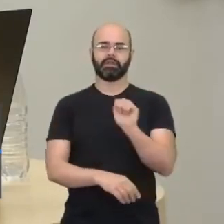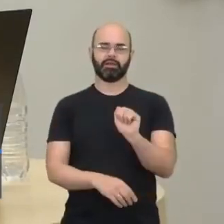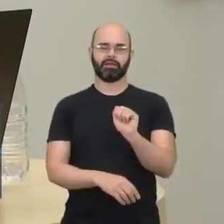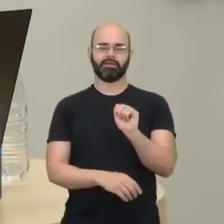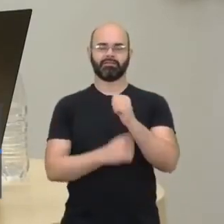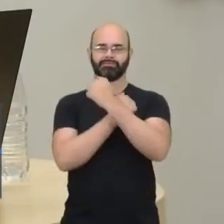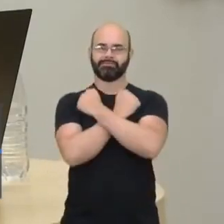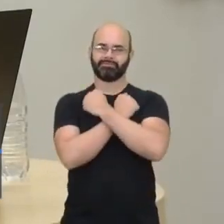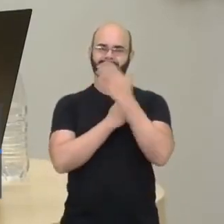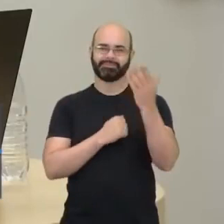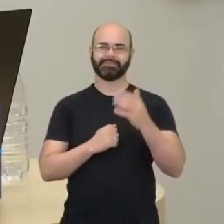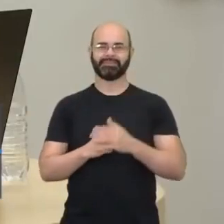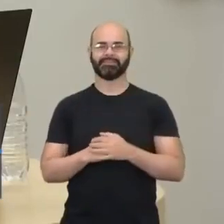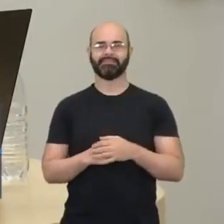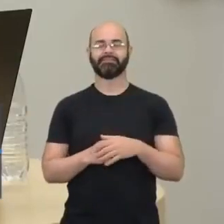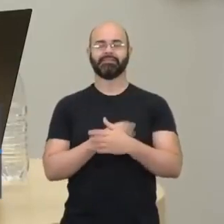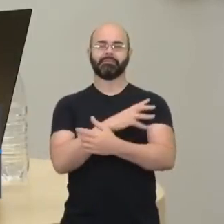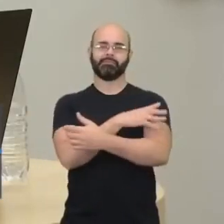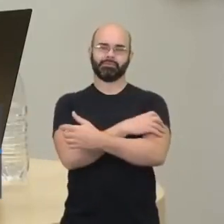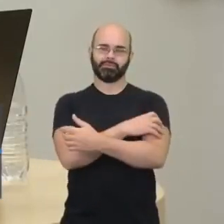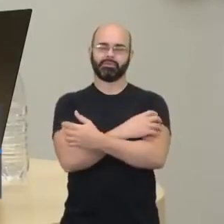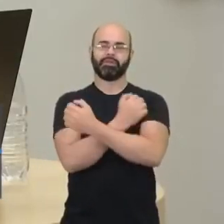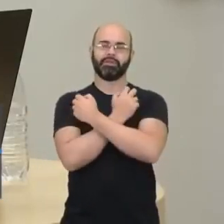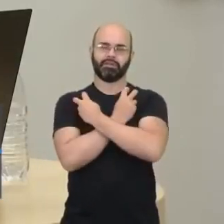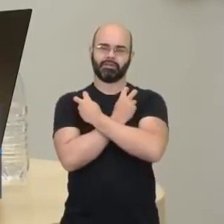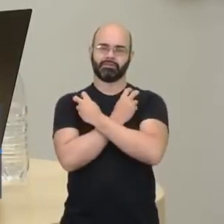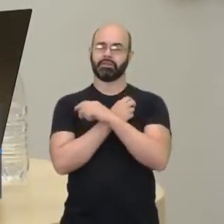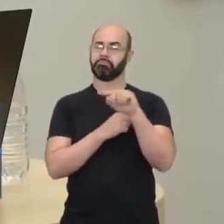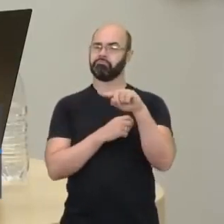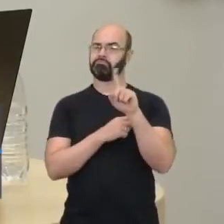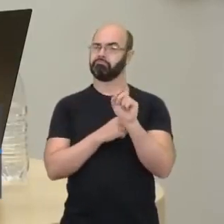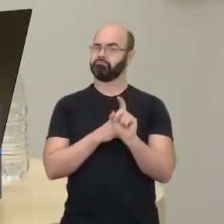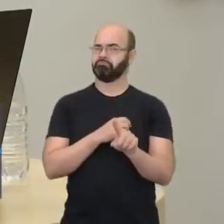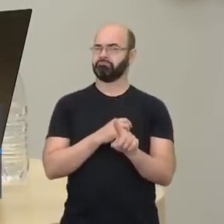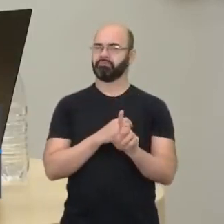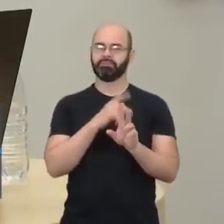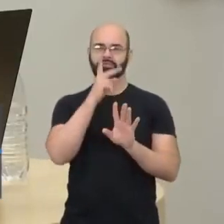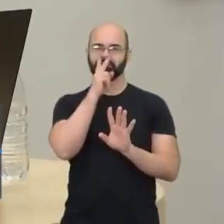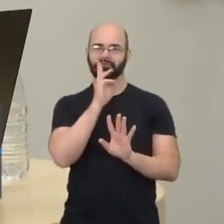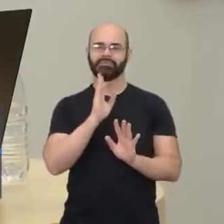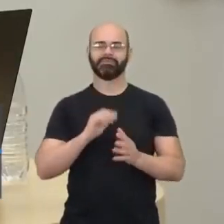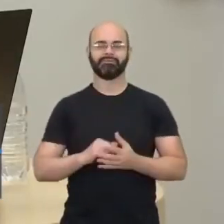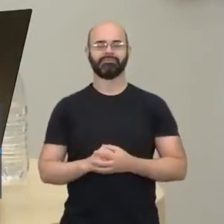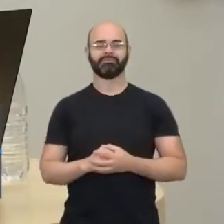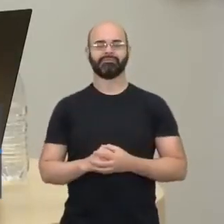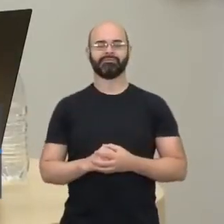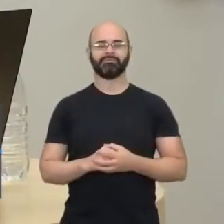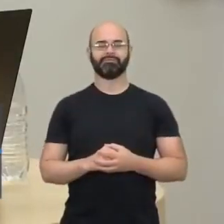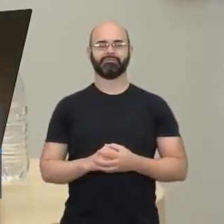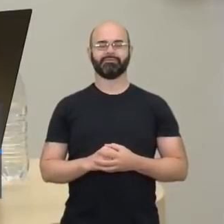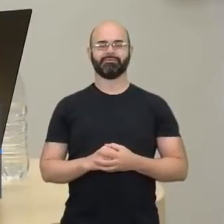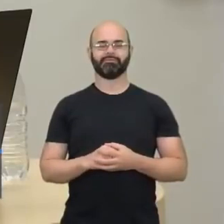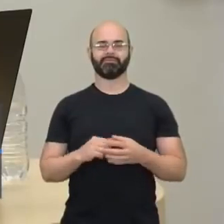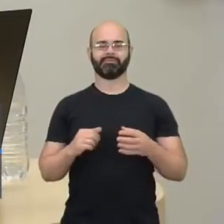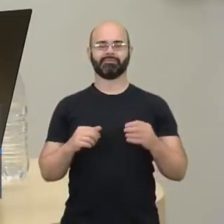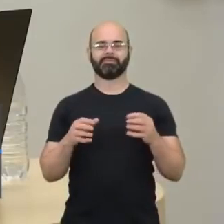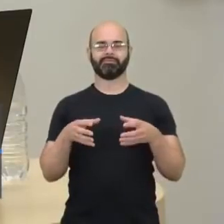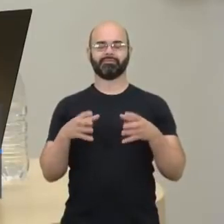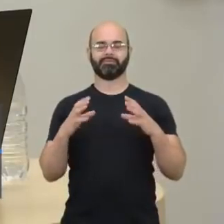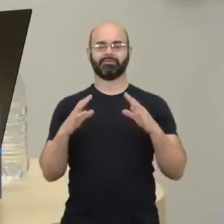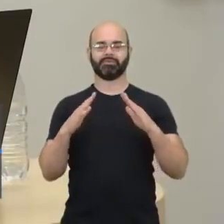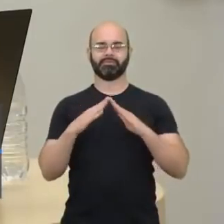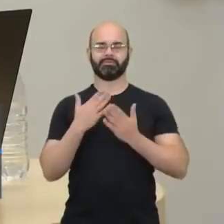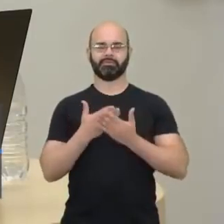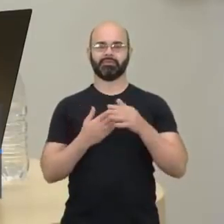aí, escreveu aqui muscular e esquelético, mas colocou uma interrogação um pouco na dúvida, e como sempre o pessoal também do Carlos Pinotti aqui